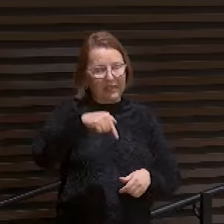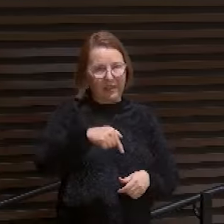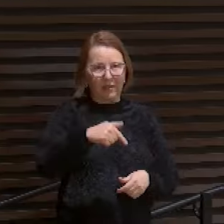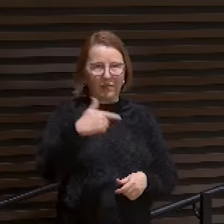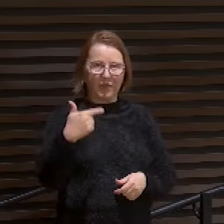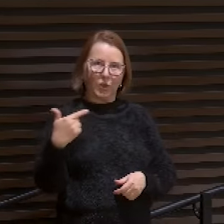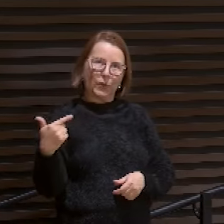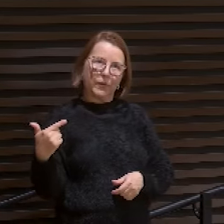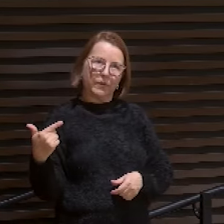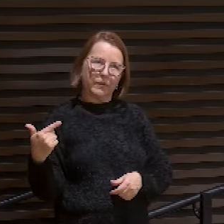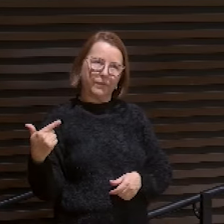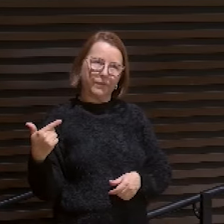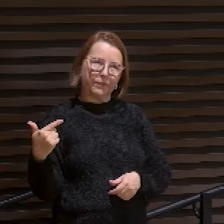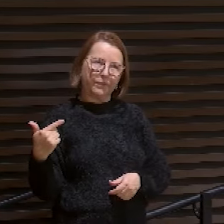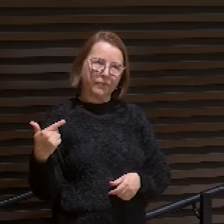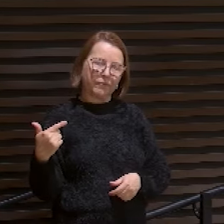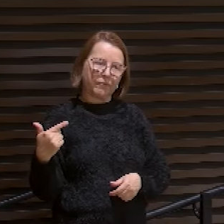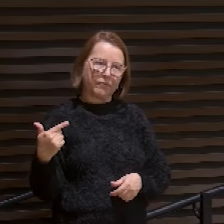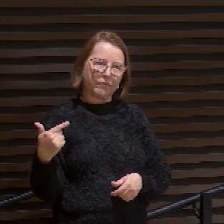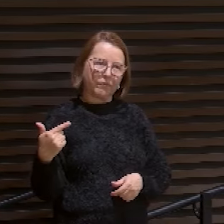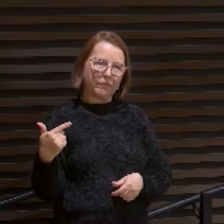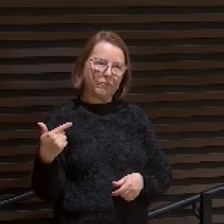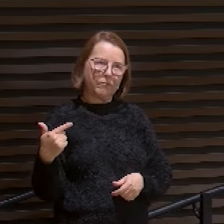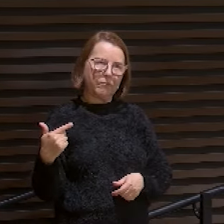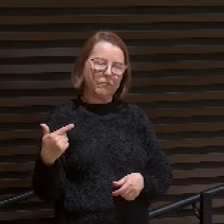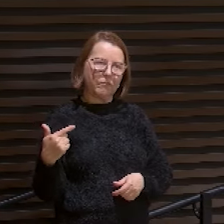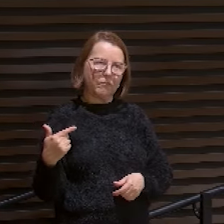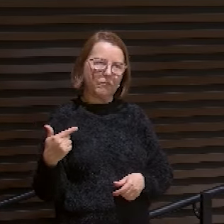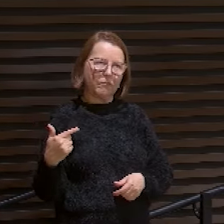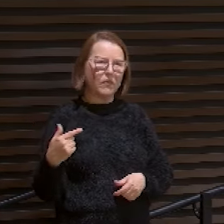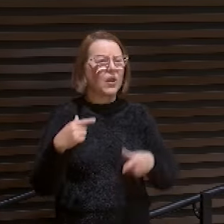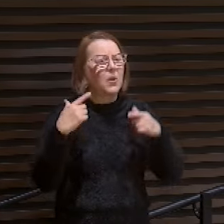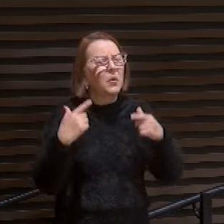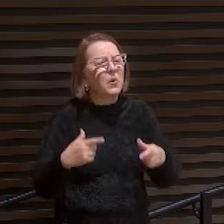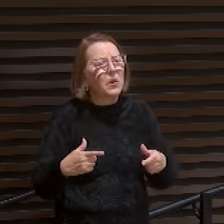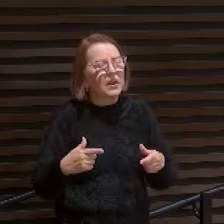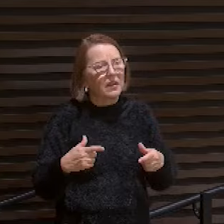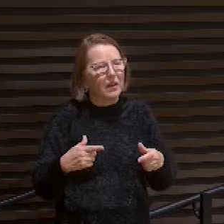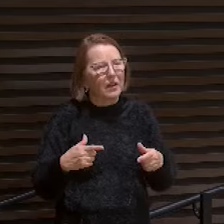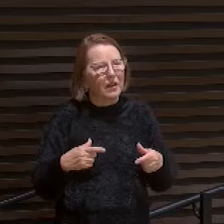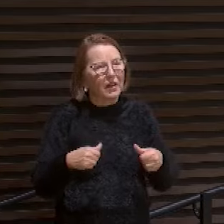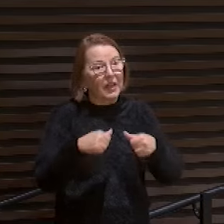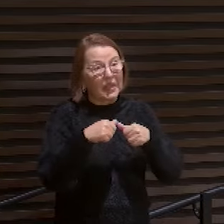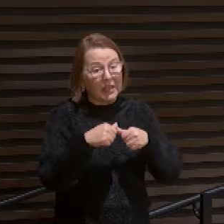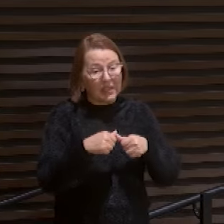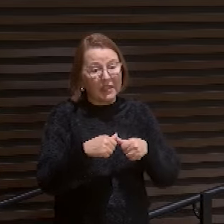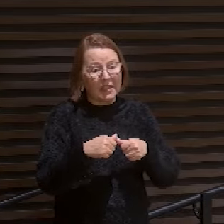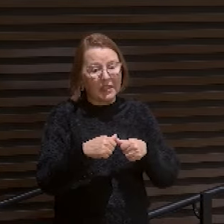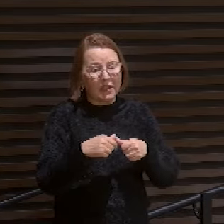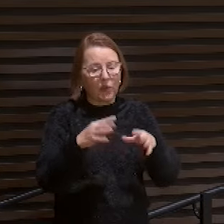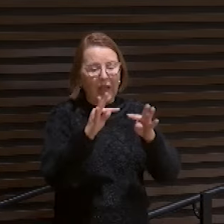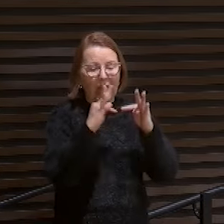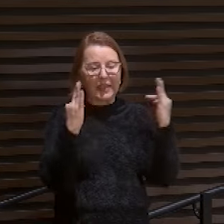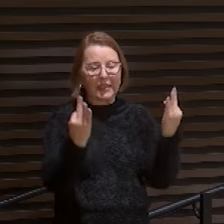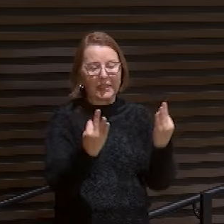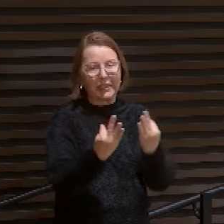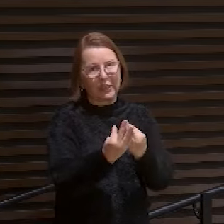722. Onde estão as tribos de Israel? A partir do ano